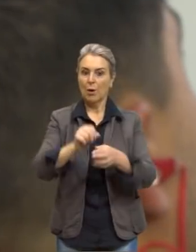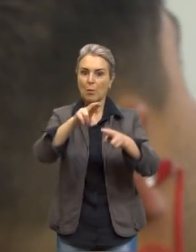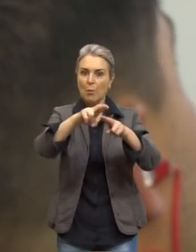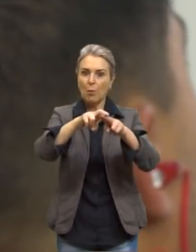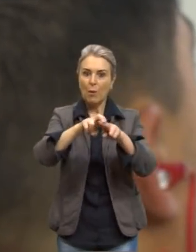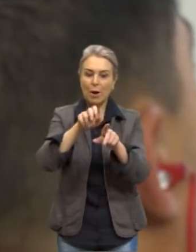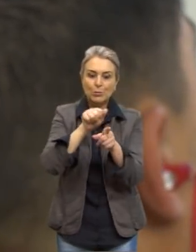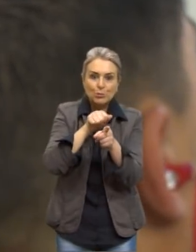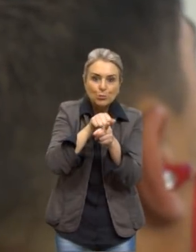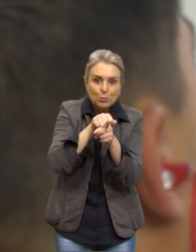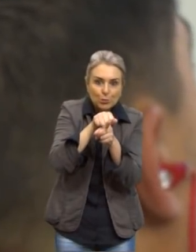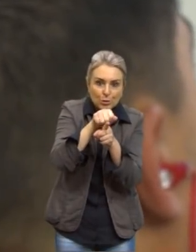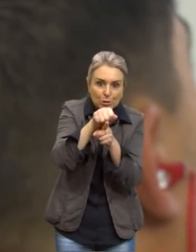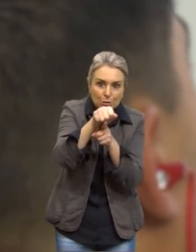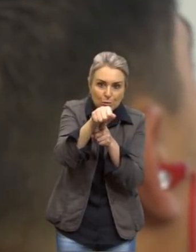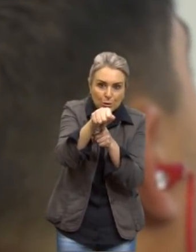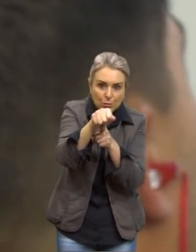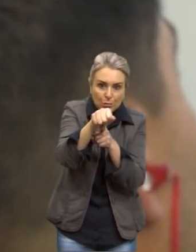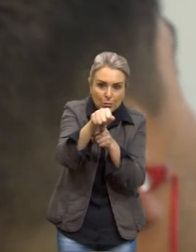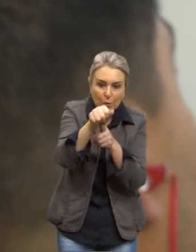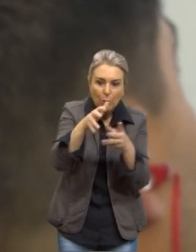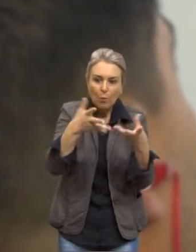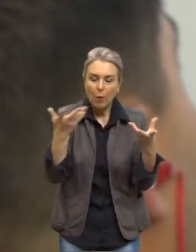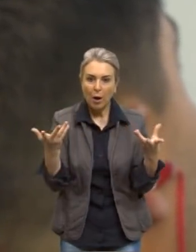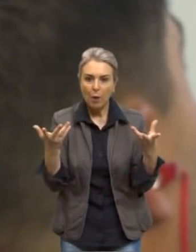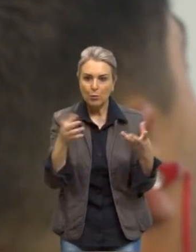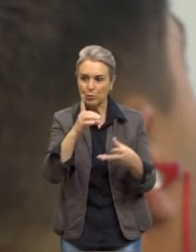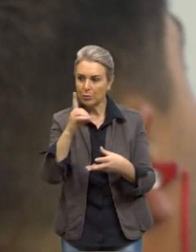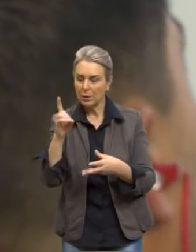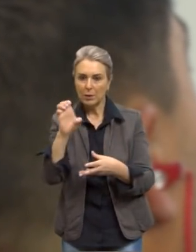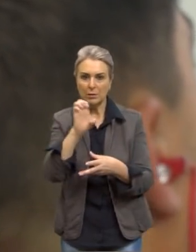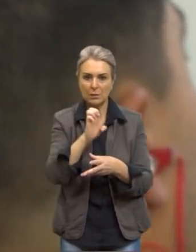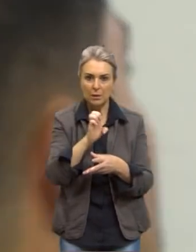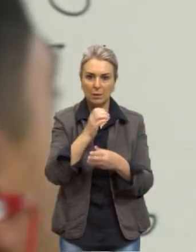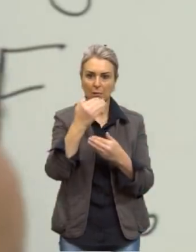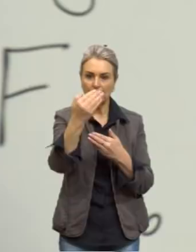e nesse sentido oi ó